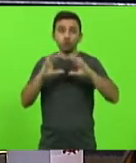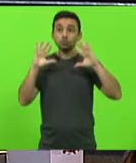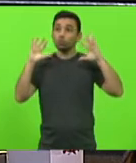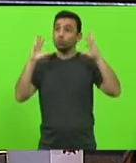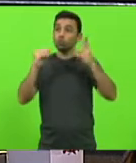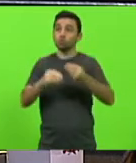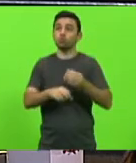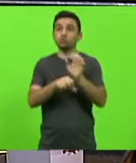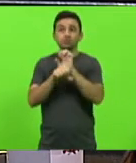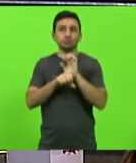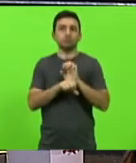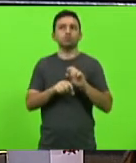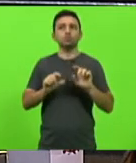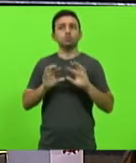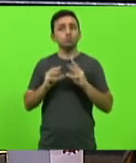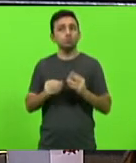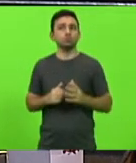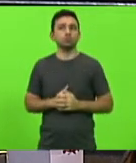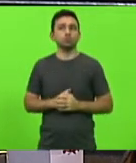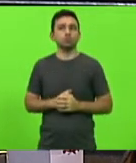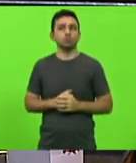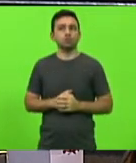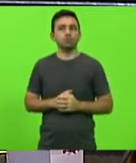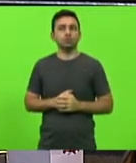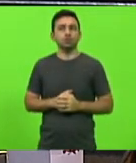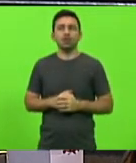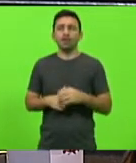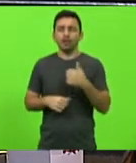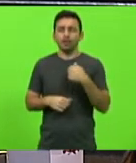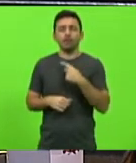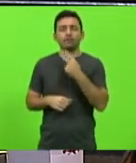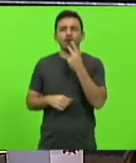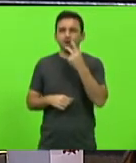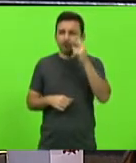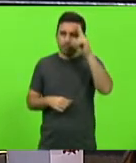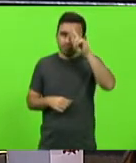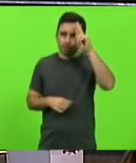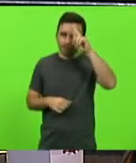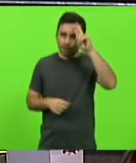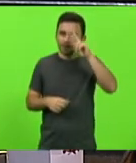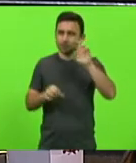aí volta ao que eu falava da infraestrutura, porque